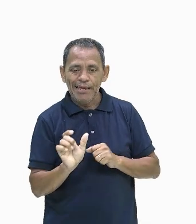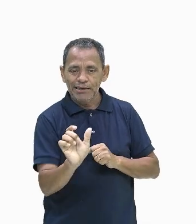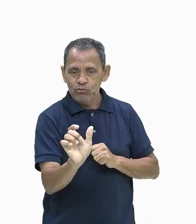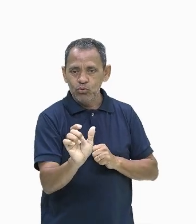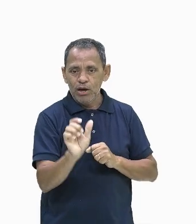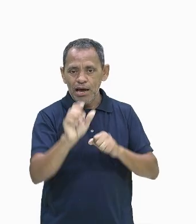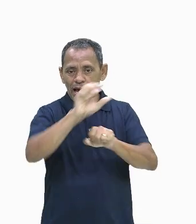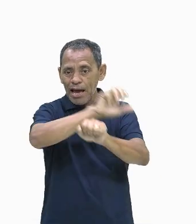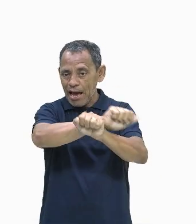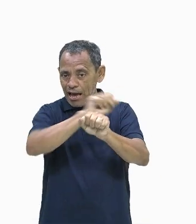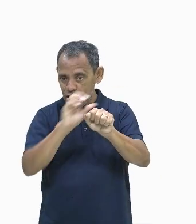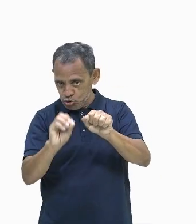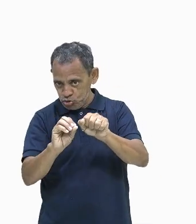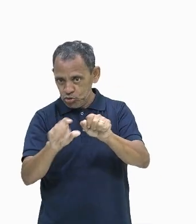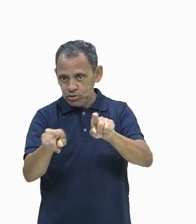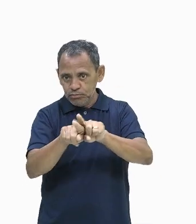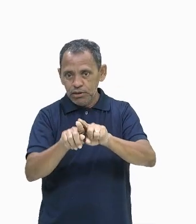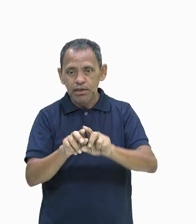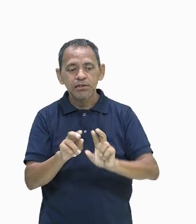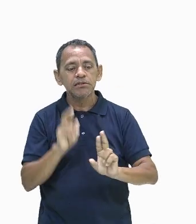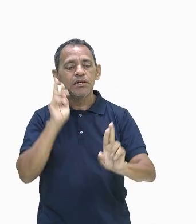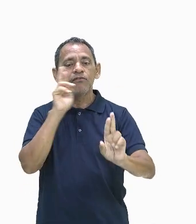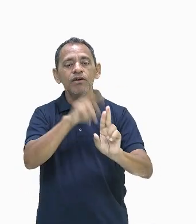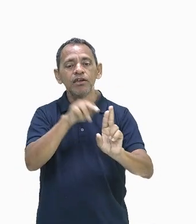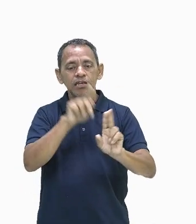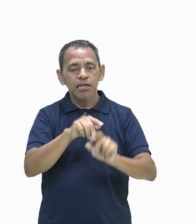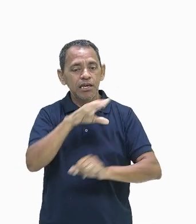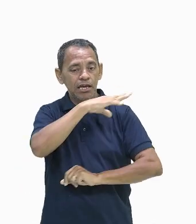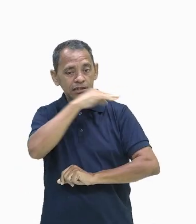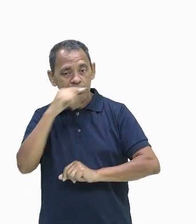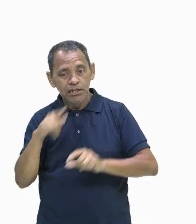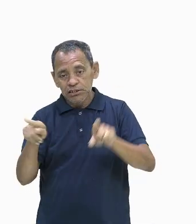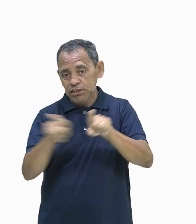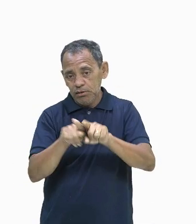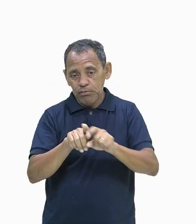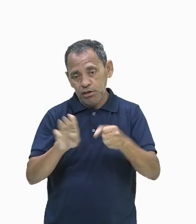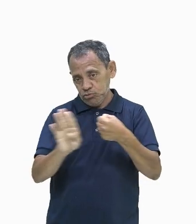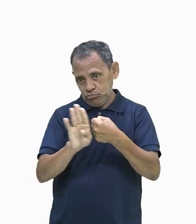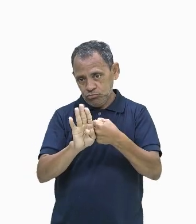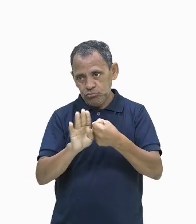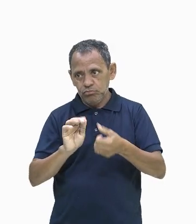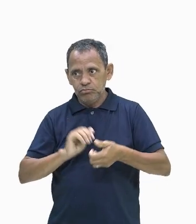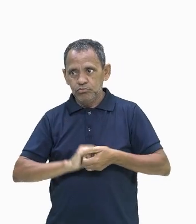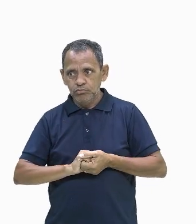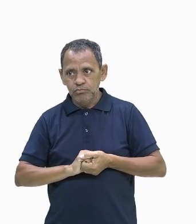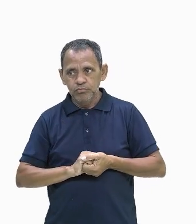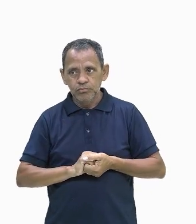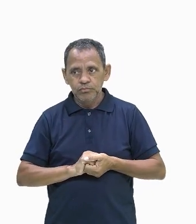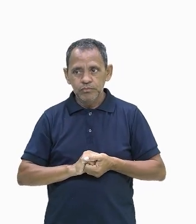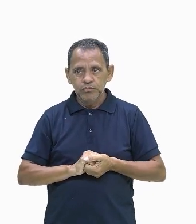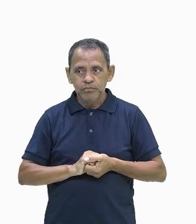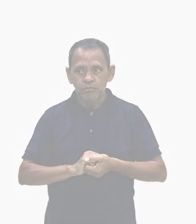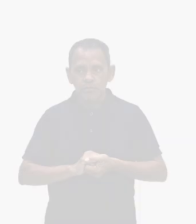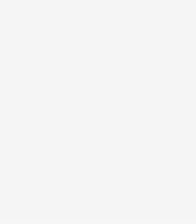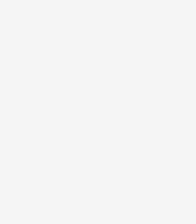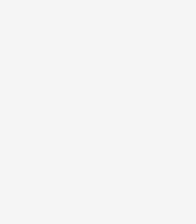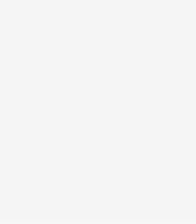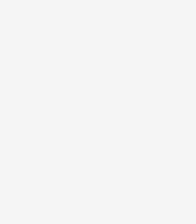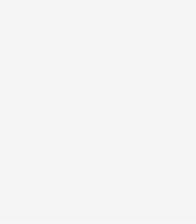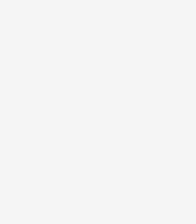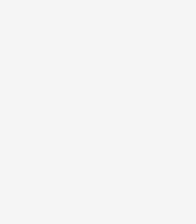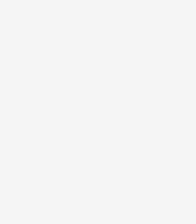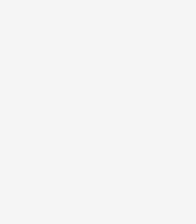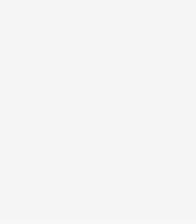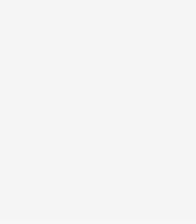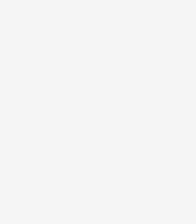artigo, as, se refere às crianças, e crianças também é um substantivo. Ah, professora, mas e o ezinho? O ezinho aí é o que a gente chama